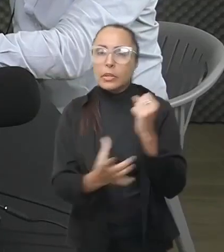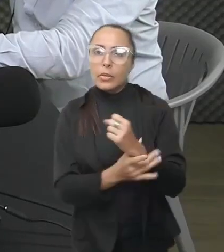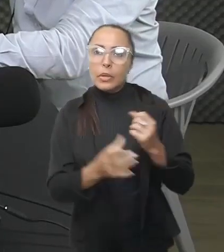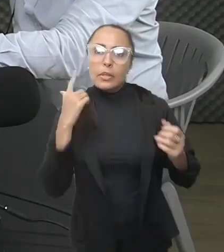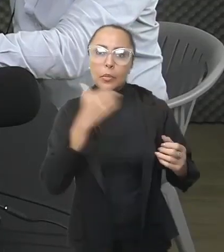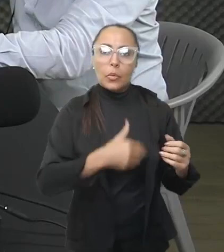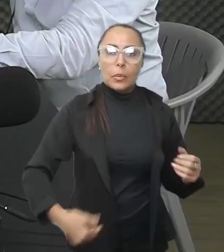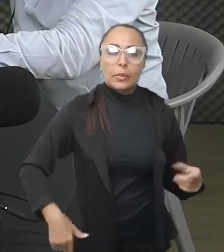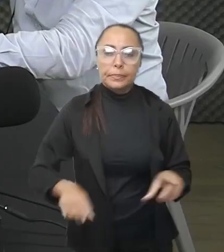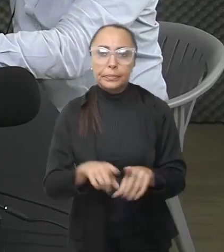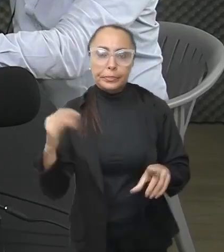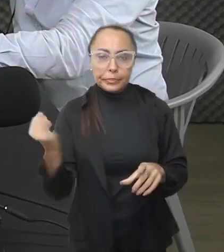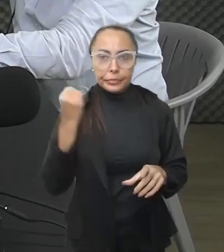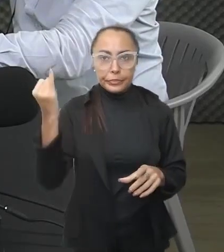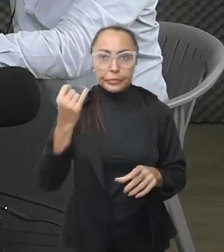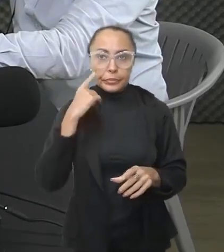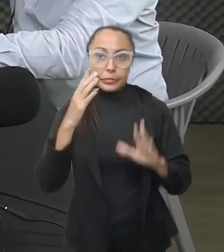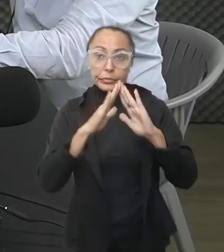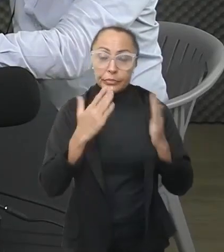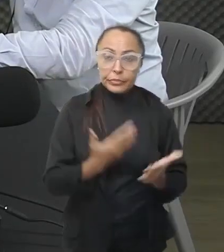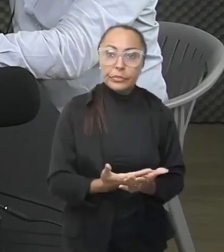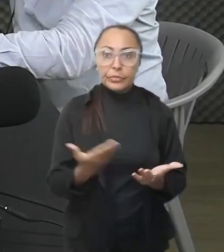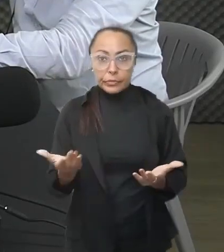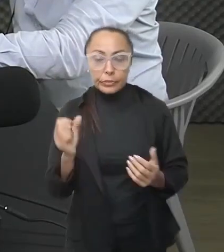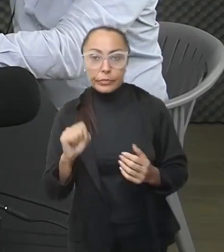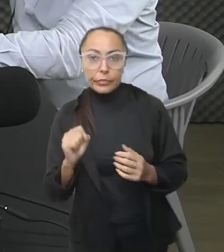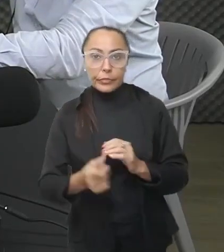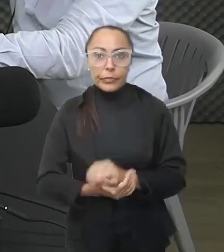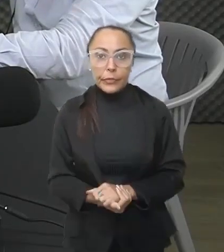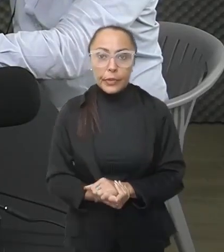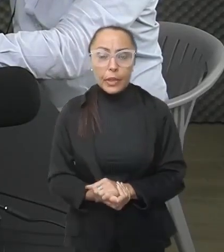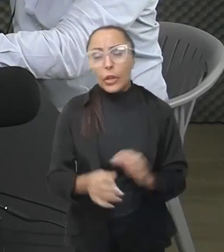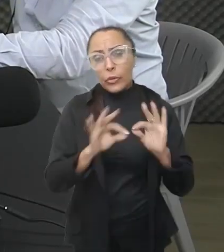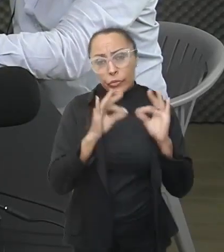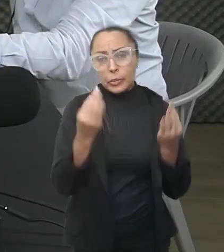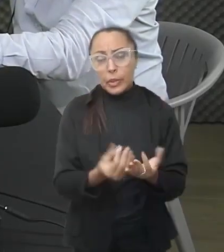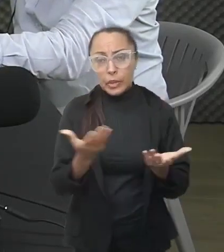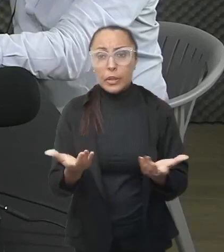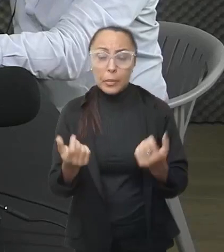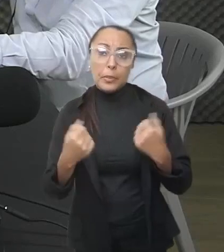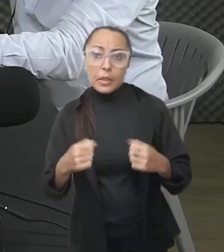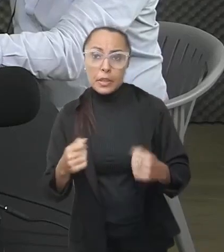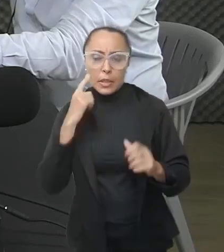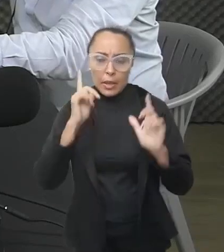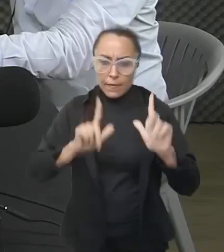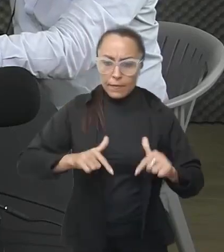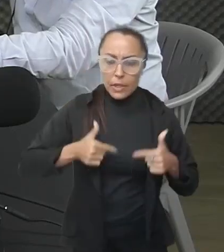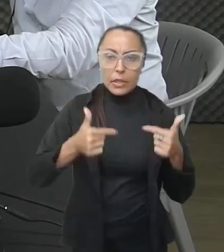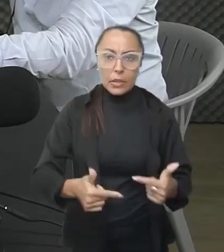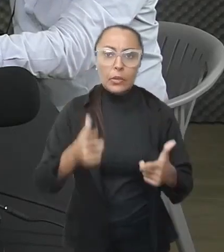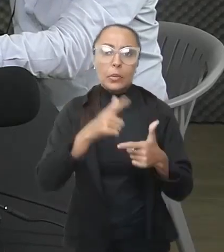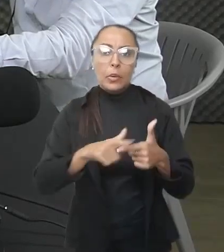também importante formar a escola, como bem Eduardo falou, né, e a família e a comunidade. Ela precisa estar enfrentando esse